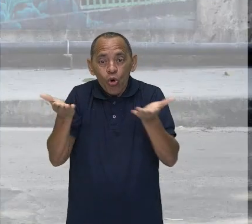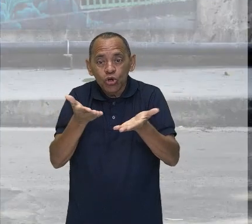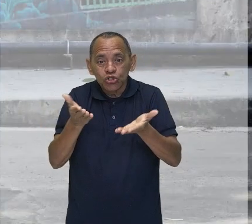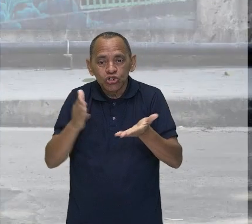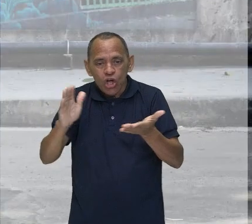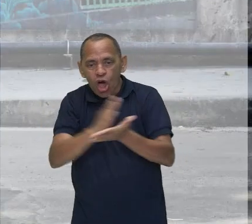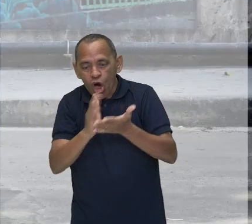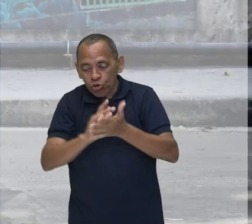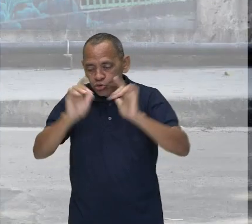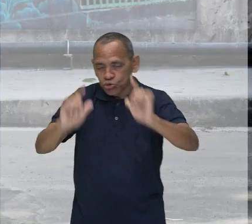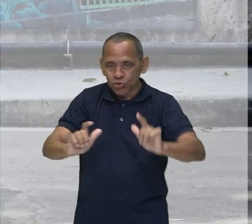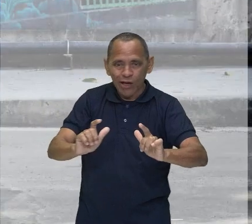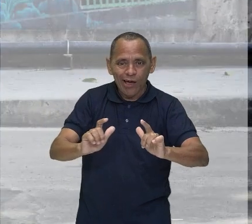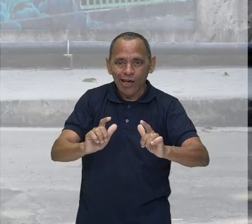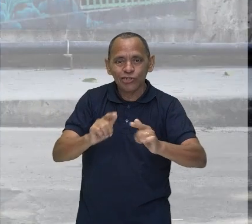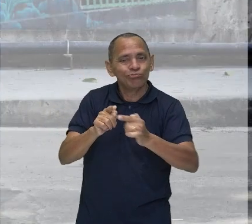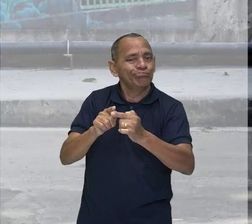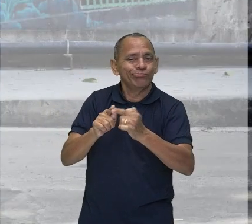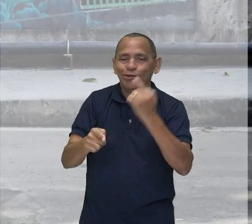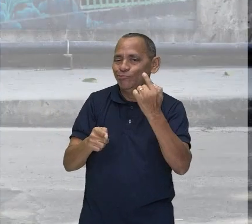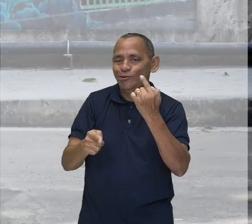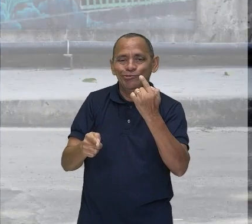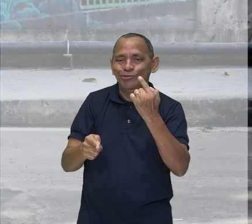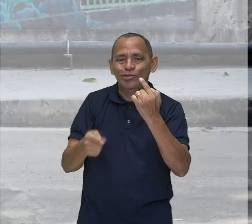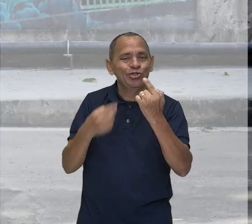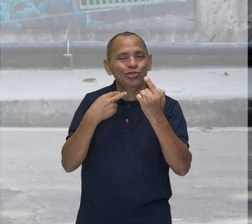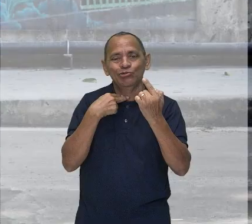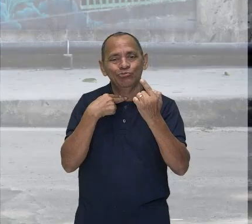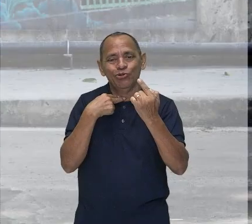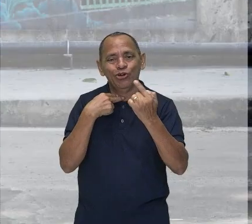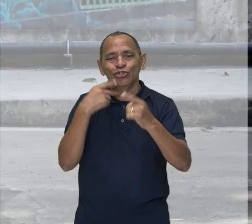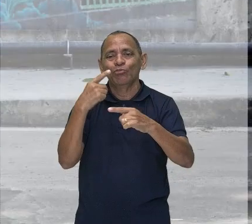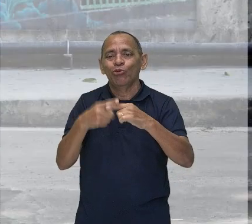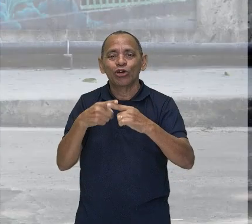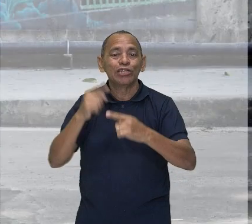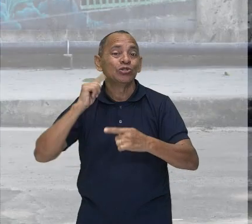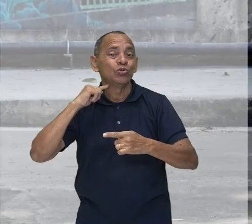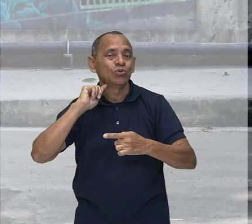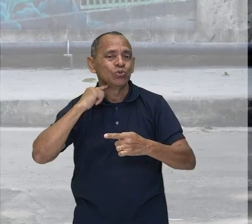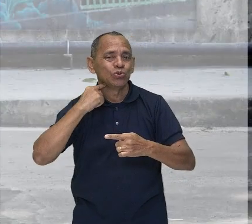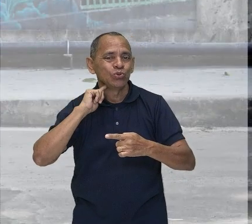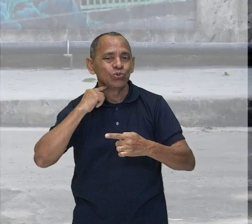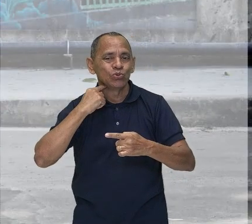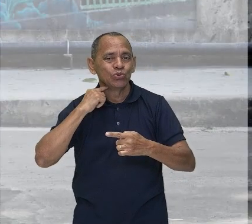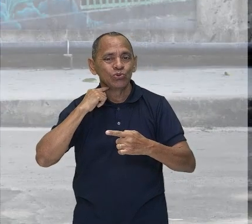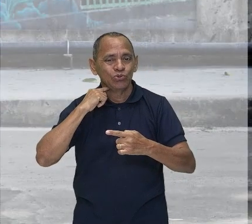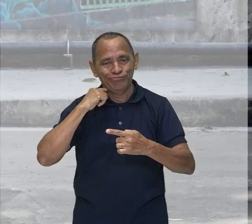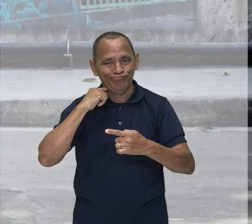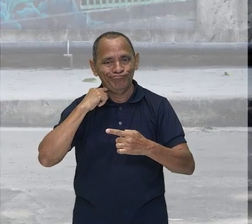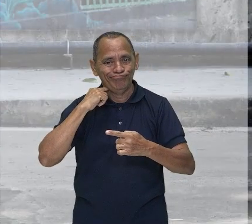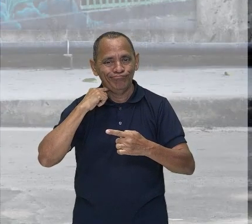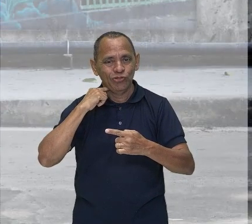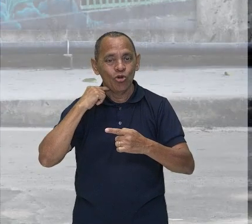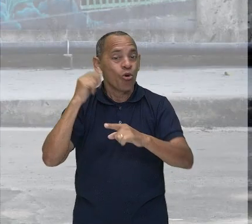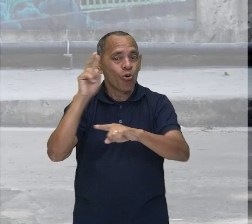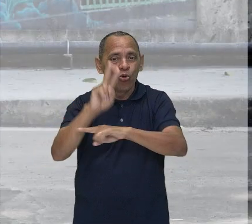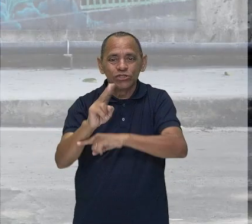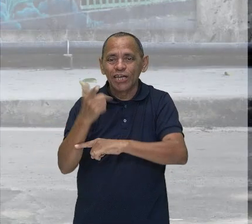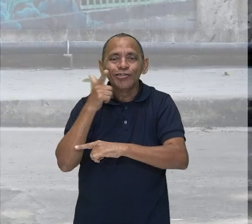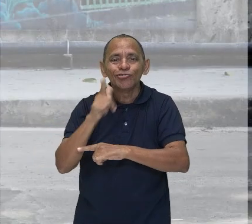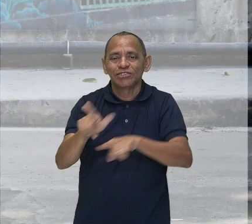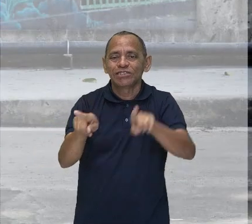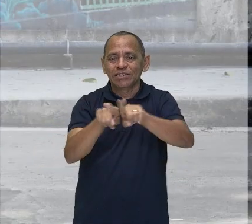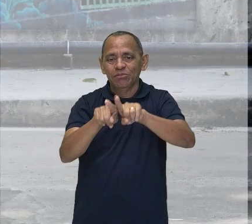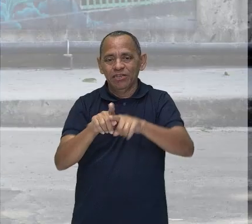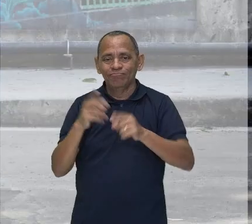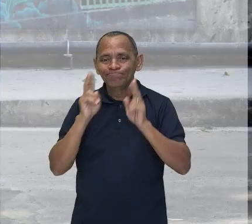em Manaus, tem alguns rios, alguns lados que a gente já não pode mais porque não conseguimos preservar. Então, é importante. Olha só